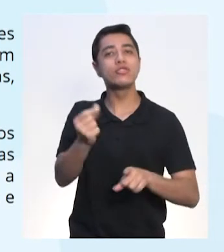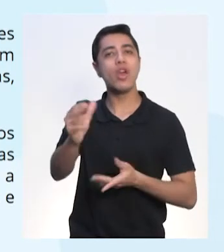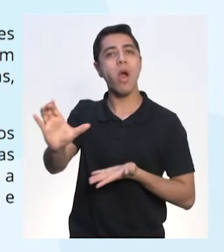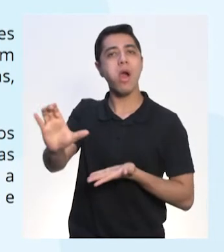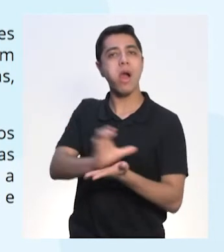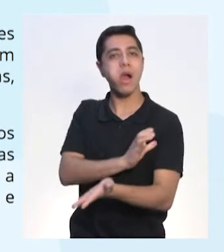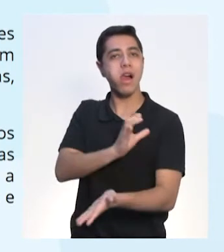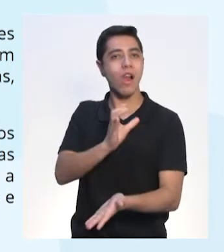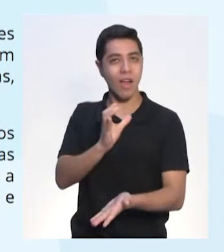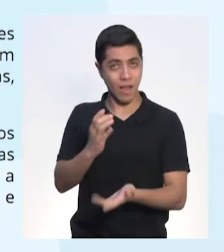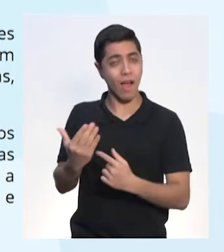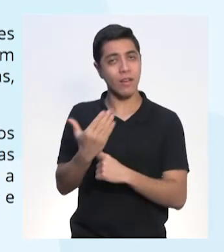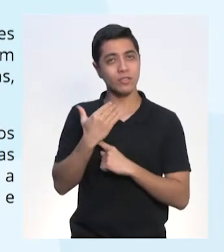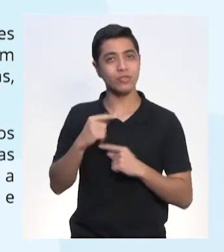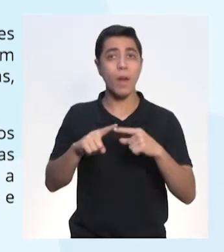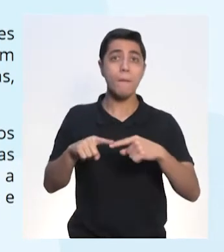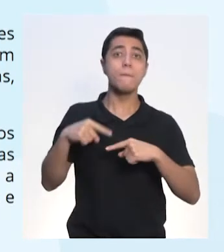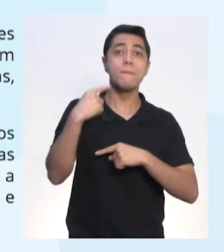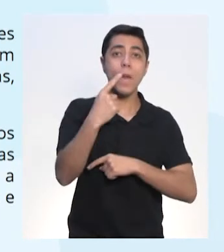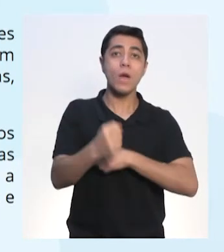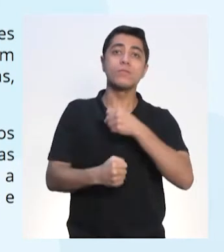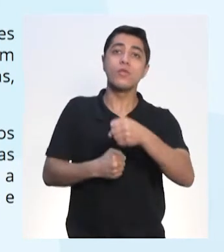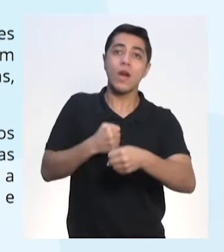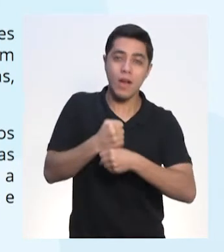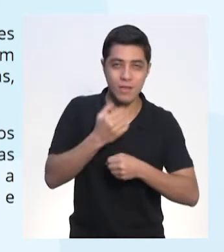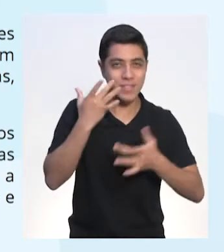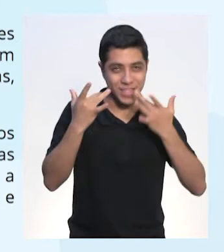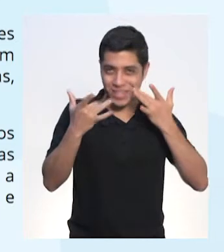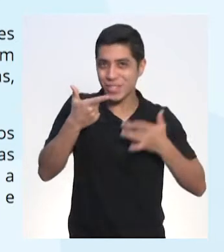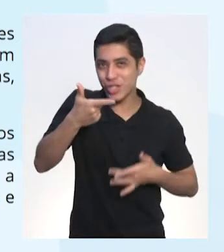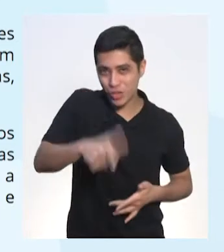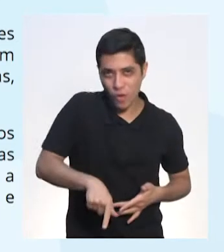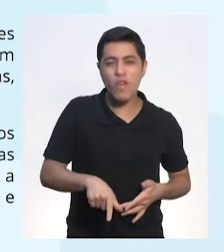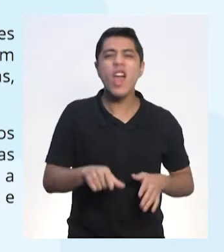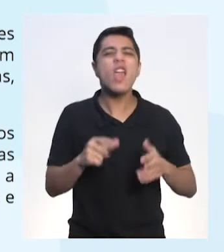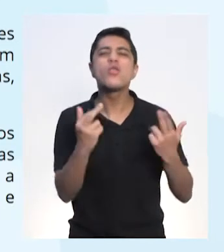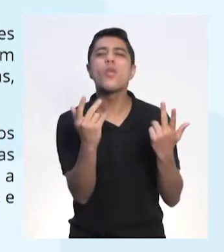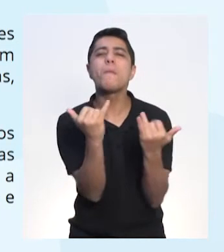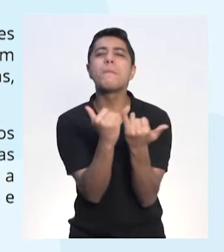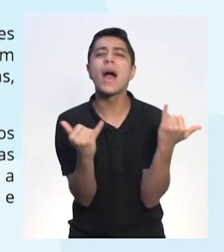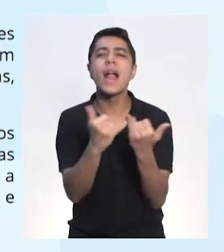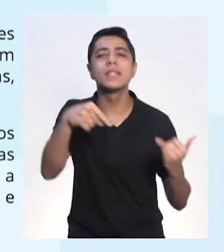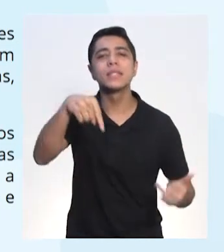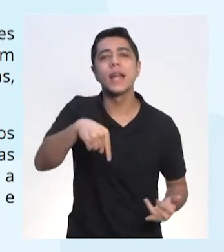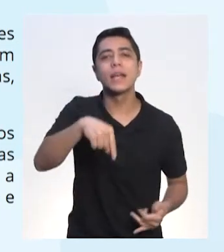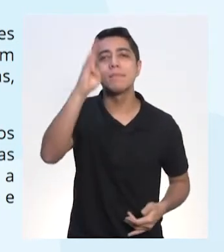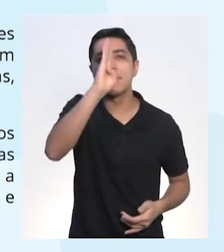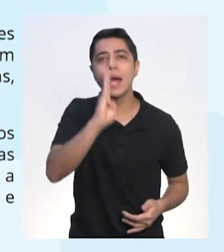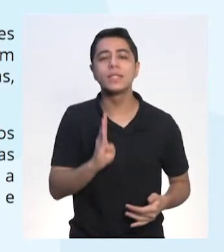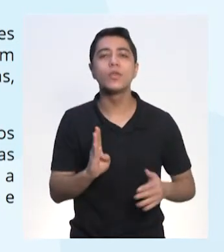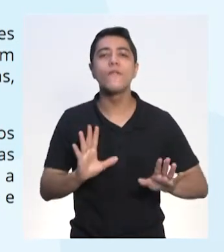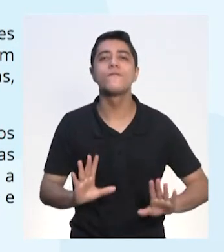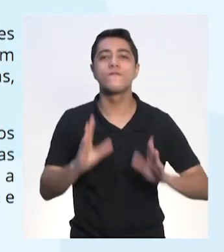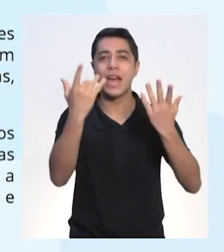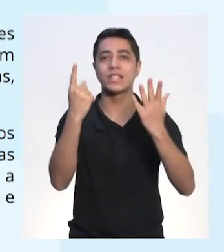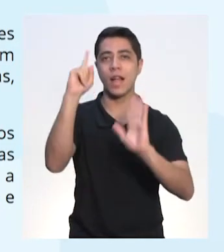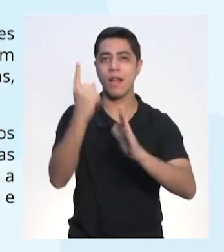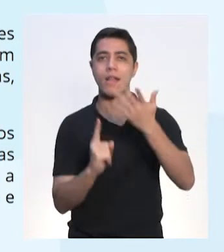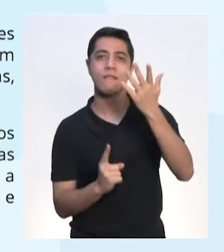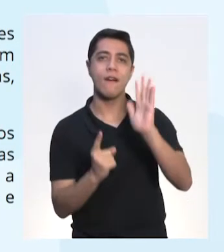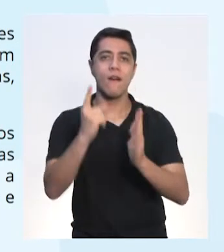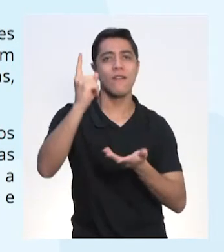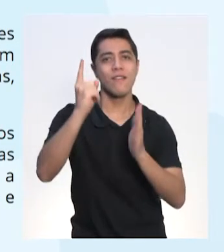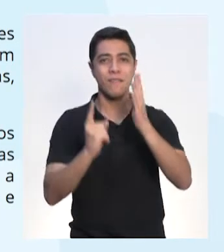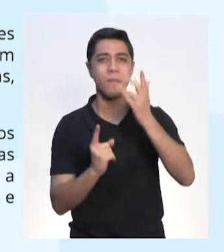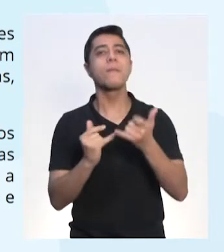Certo? Mais ou menos como o carnaval. Né, aqui no Brasil funciona. Então, além de fornecer subsídios financeiros às diversas